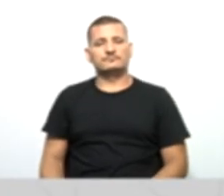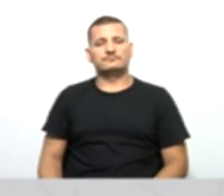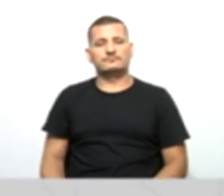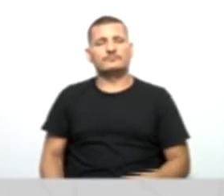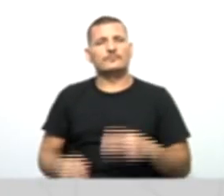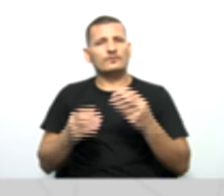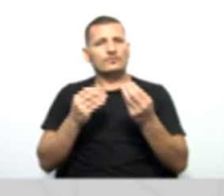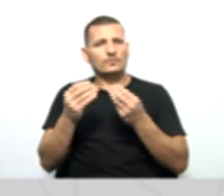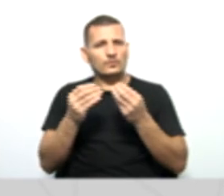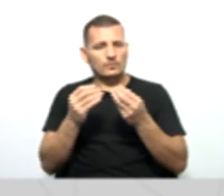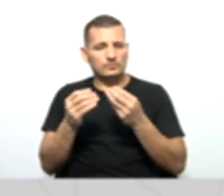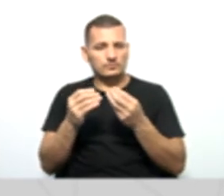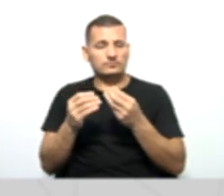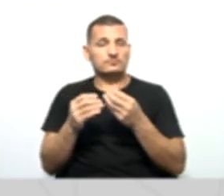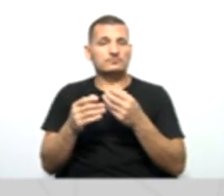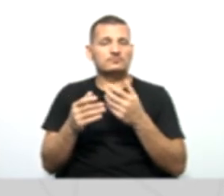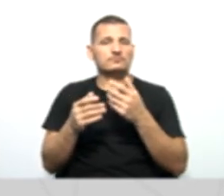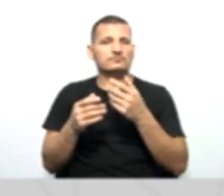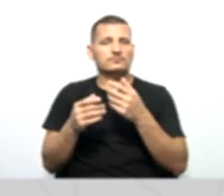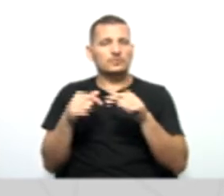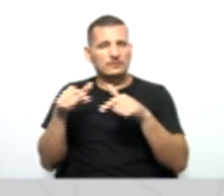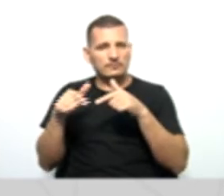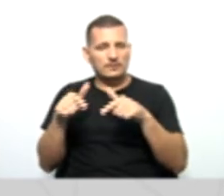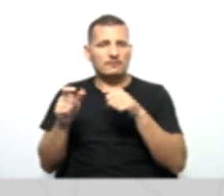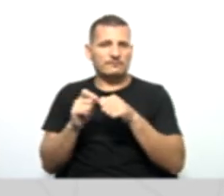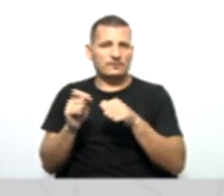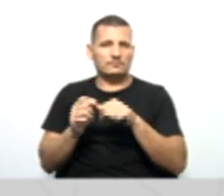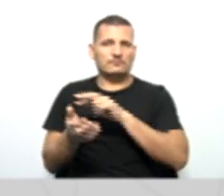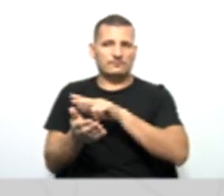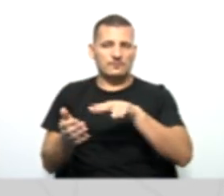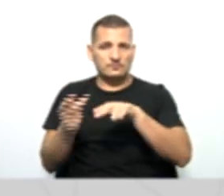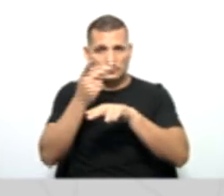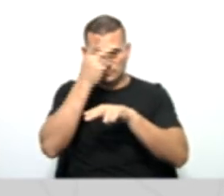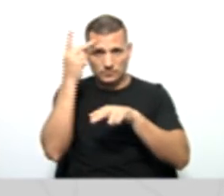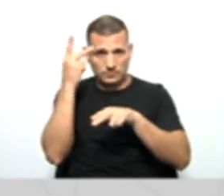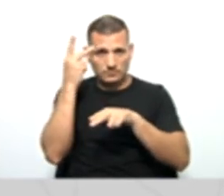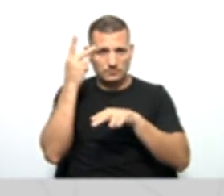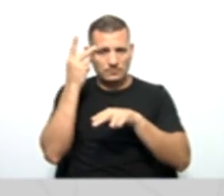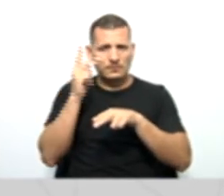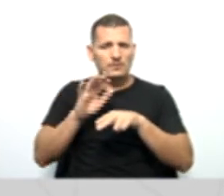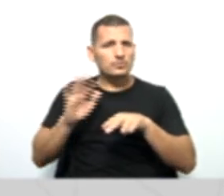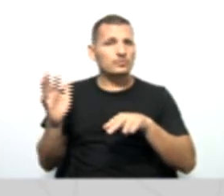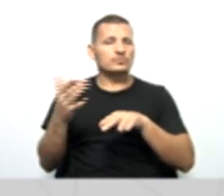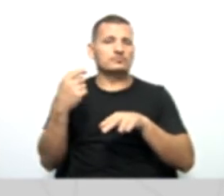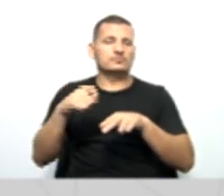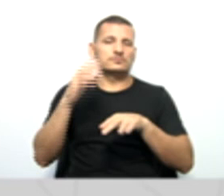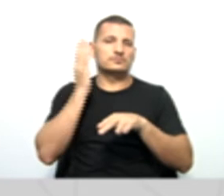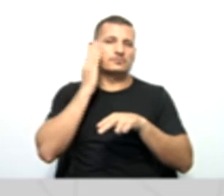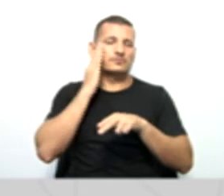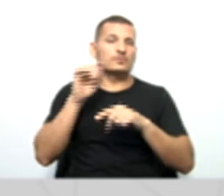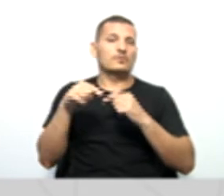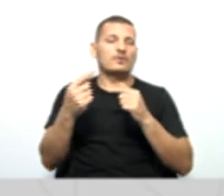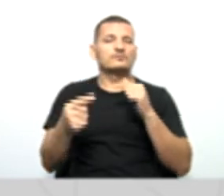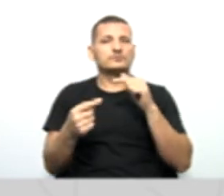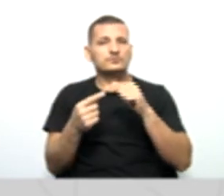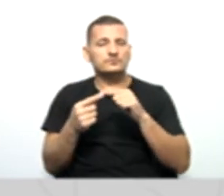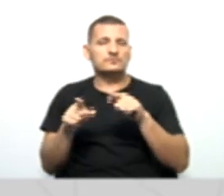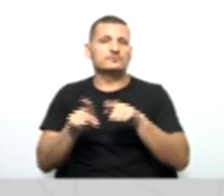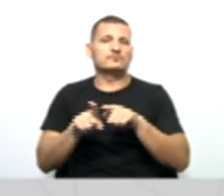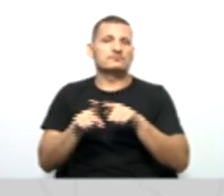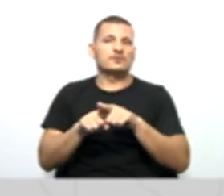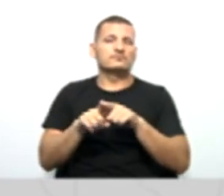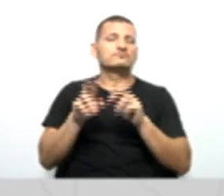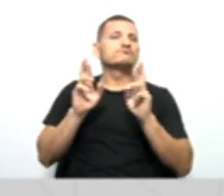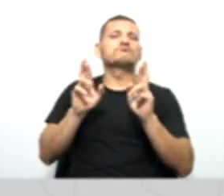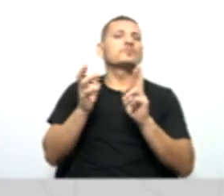é realizada por diversas pessoas, todas devem saber quais são os objetivos e as expectativas de cada uma